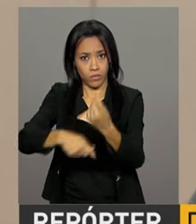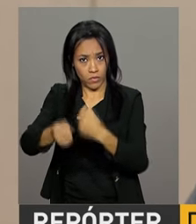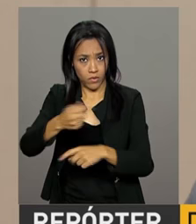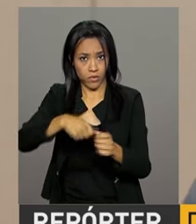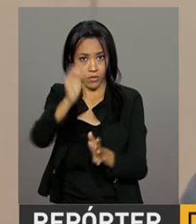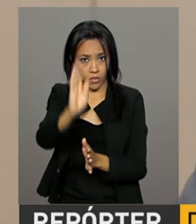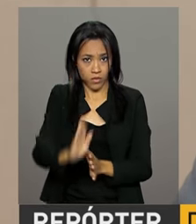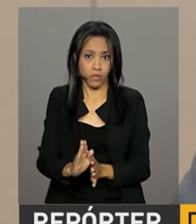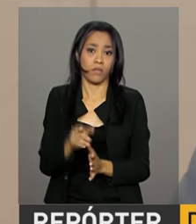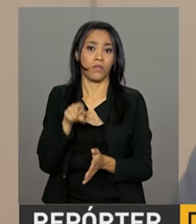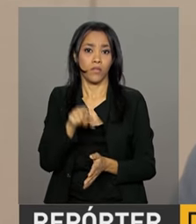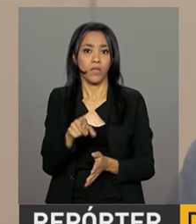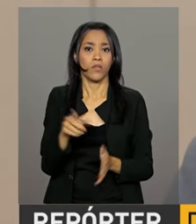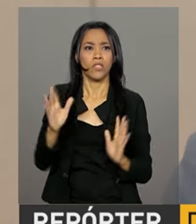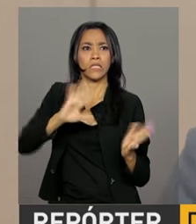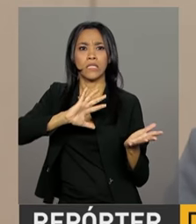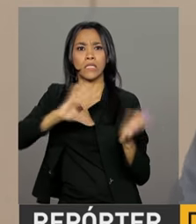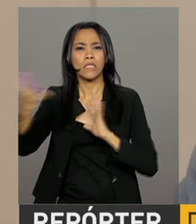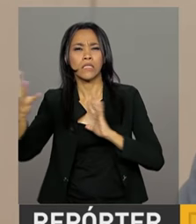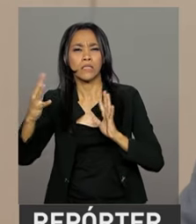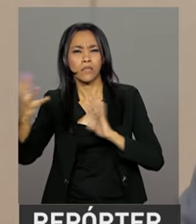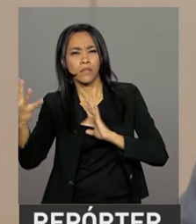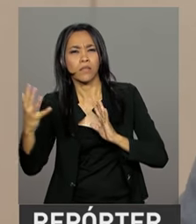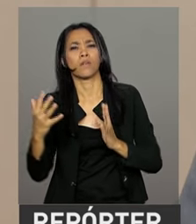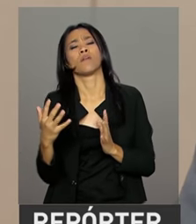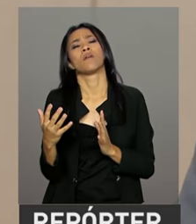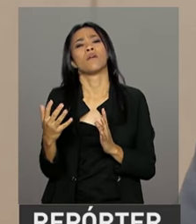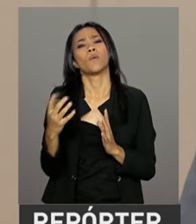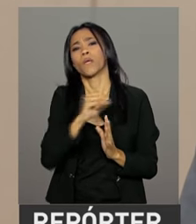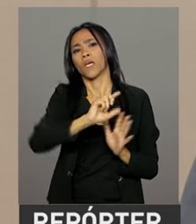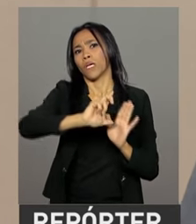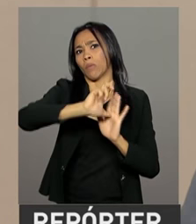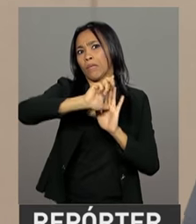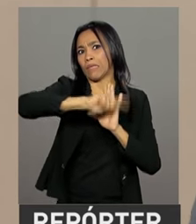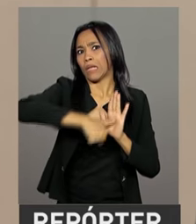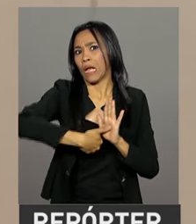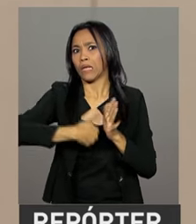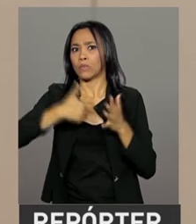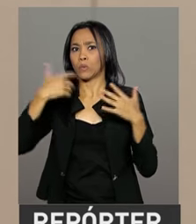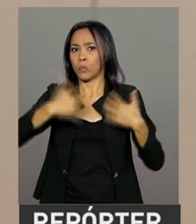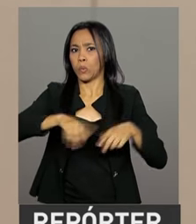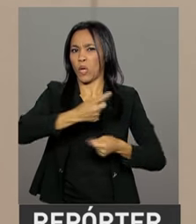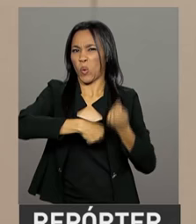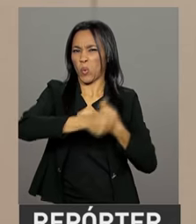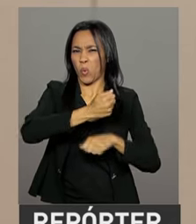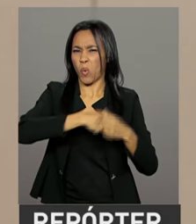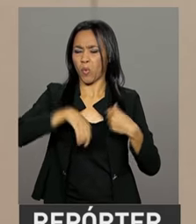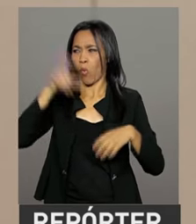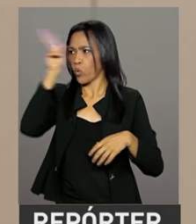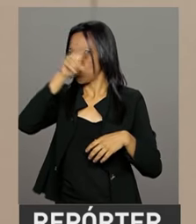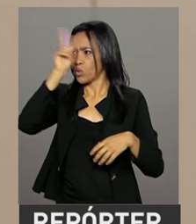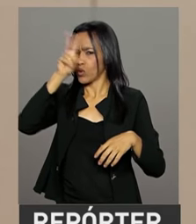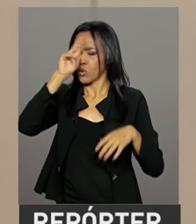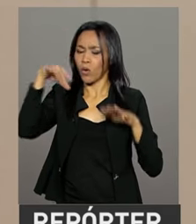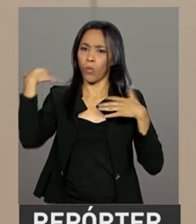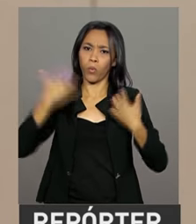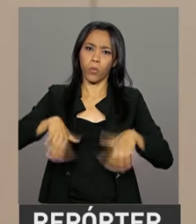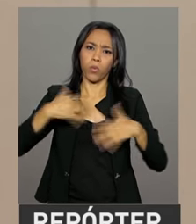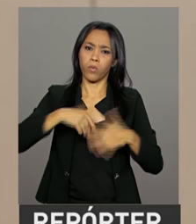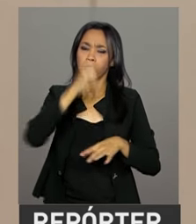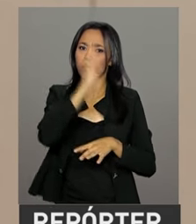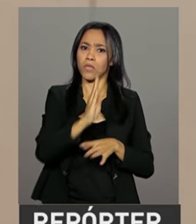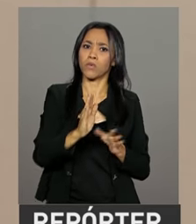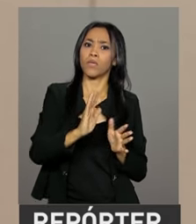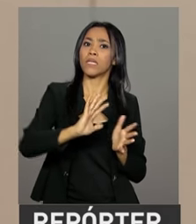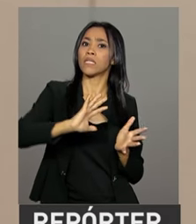nesse processo de transição entre mano recessão que foi a maior recessão da história medida da economia brasileira